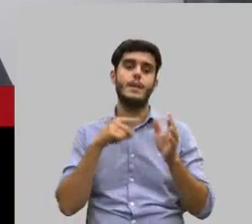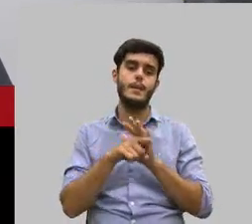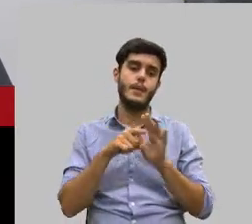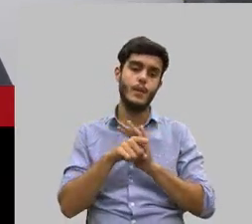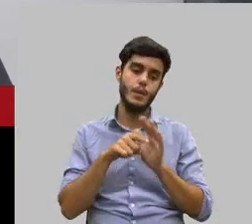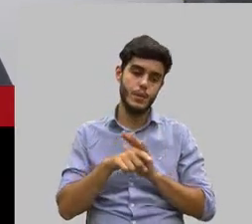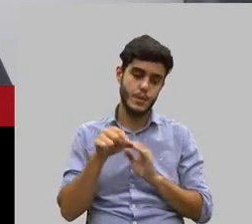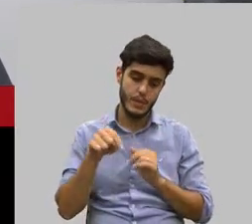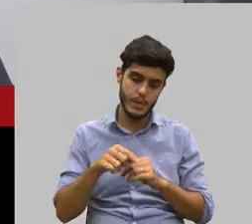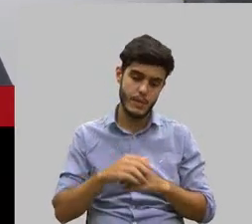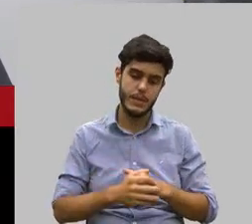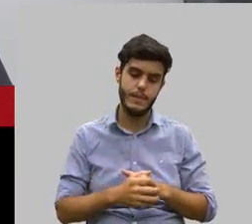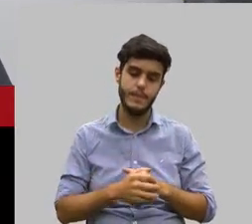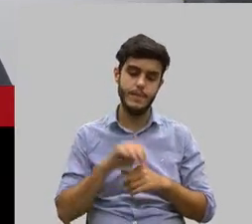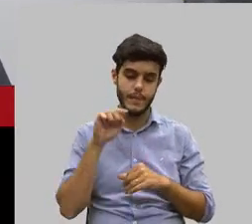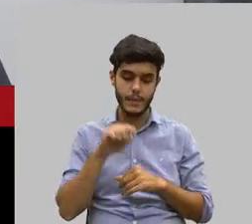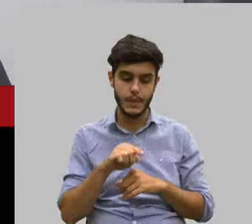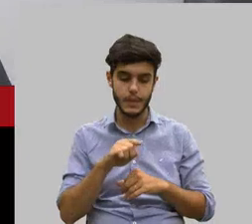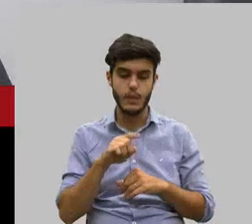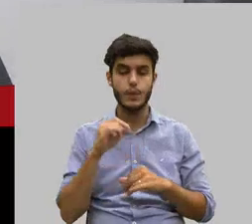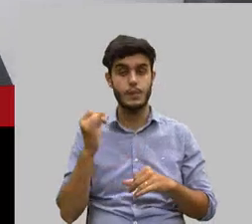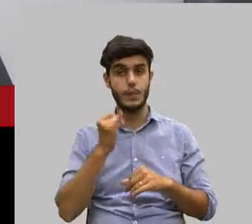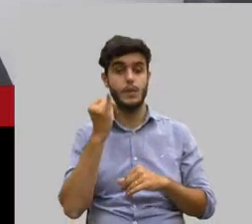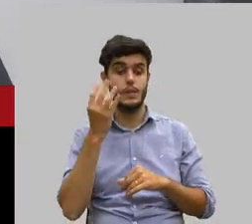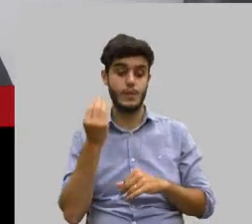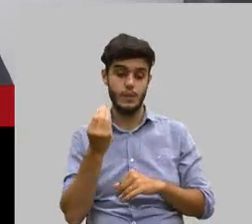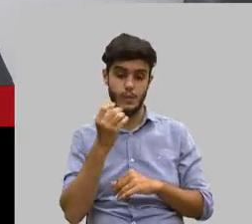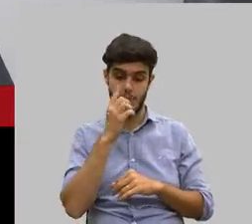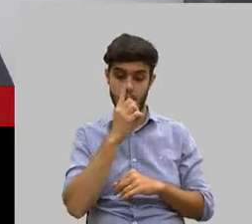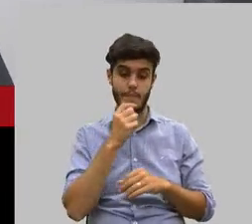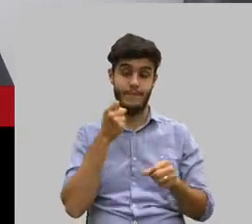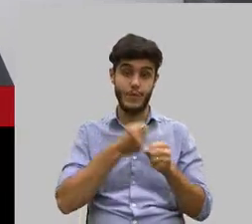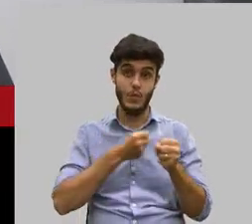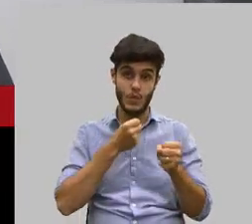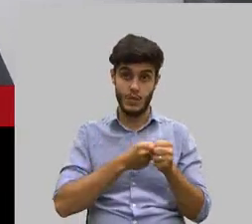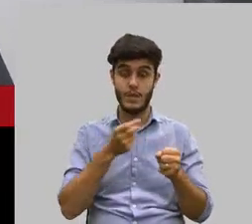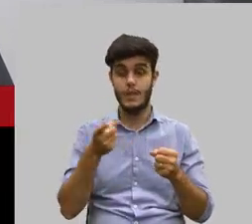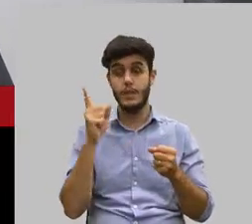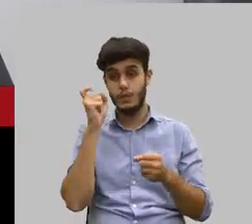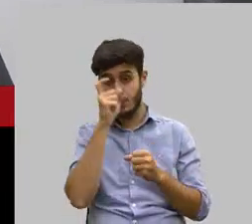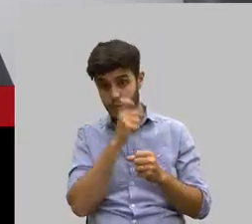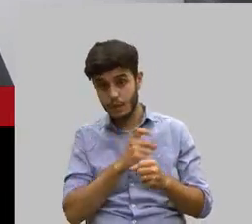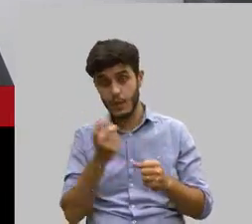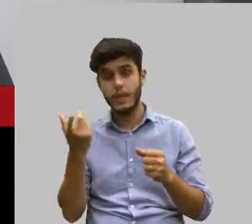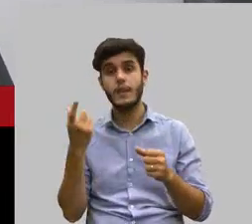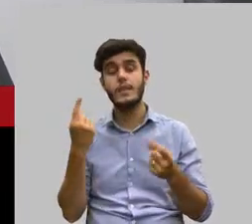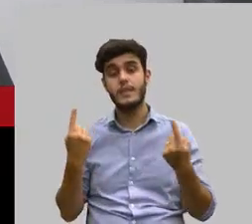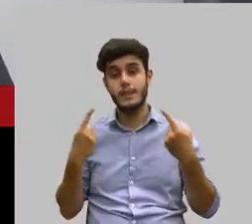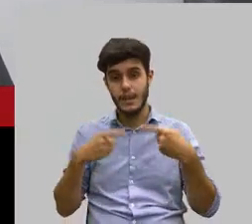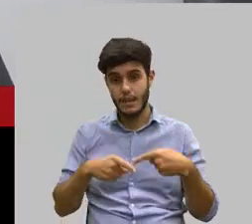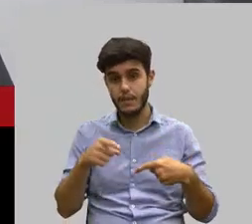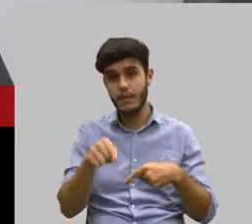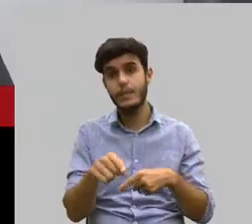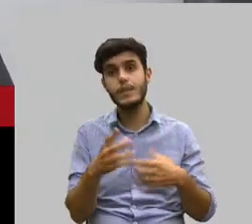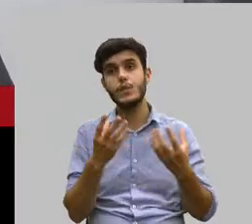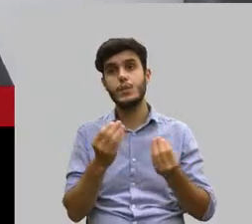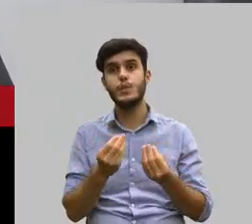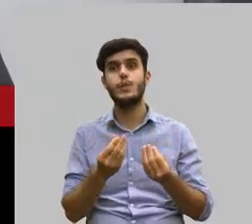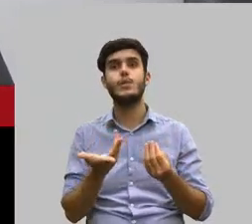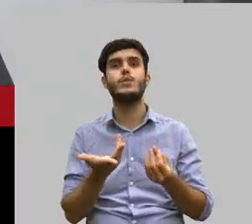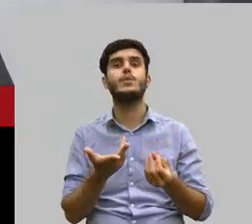e isso é importante enfrentar as dificuldades os desafios da passa de forma